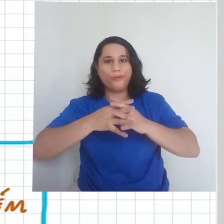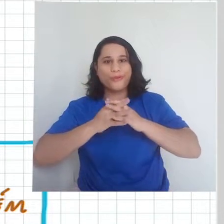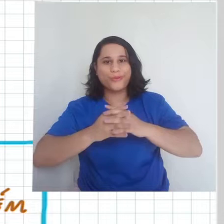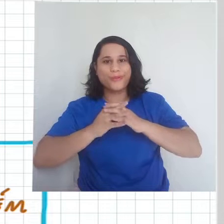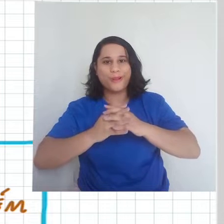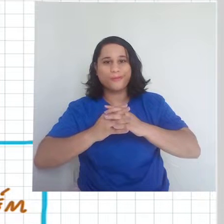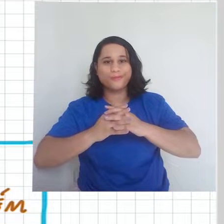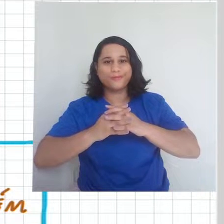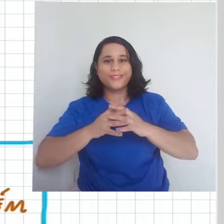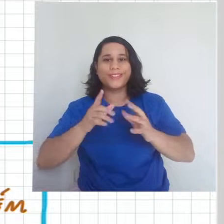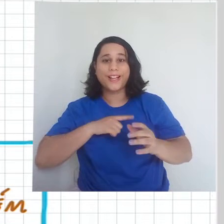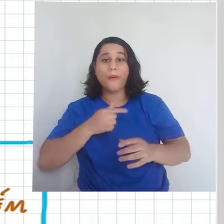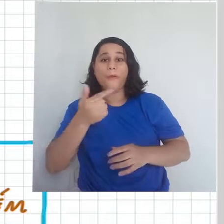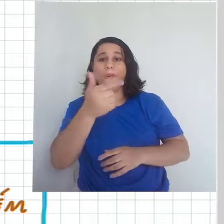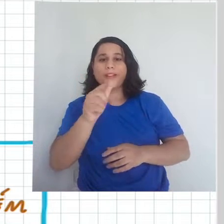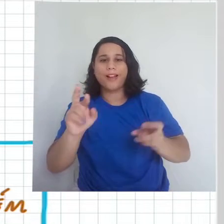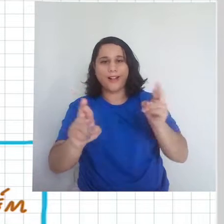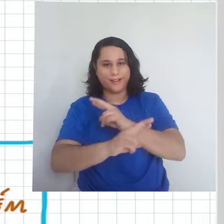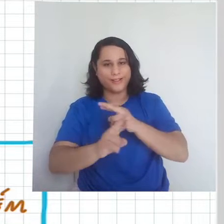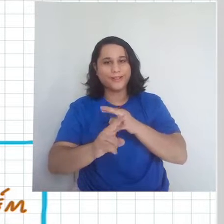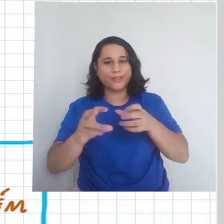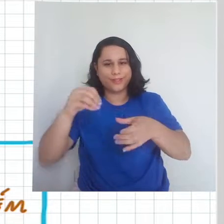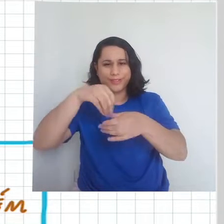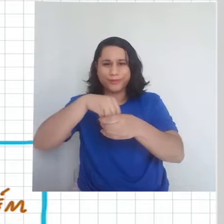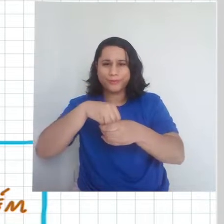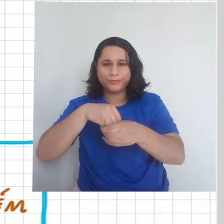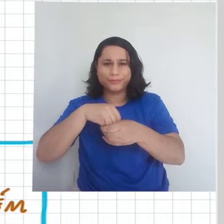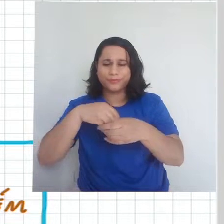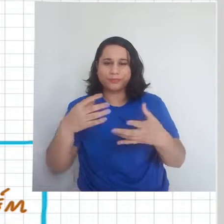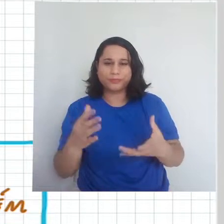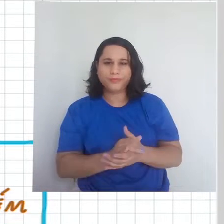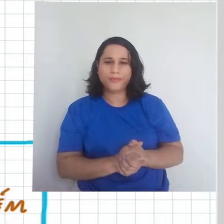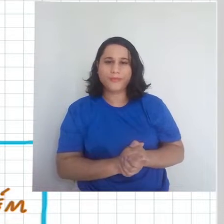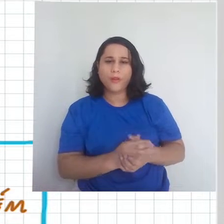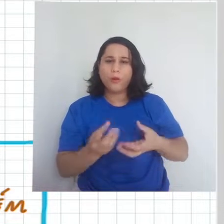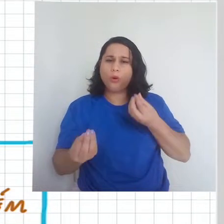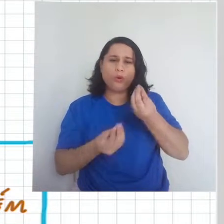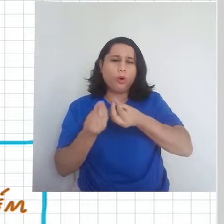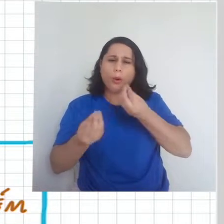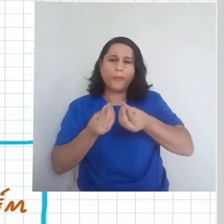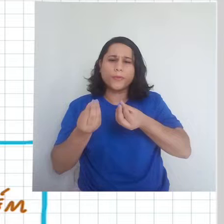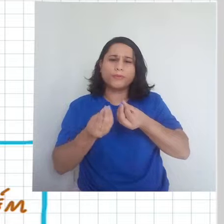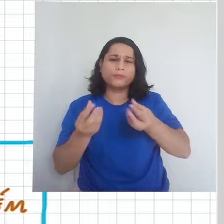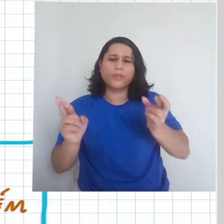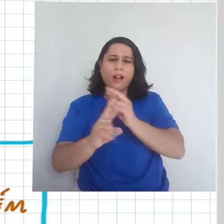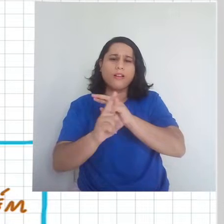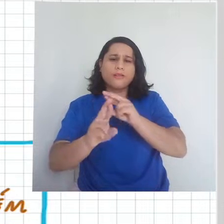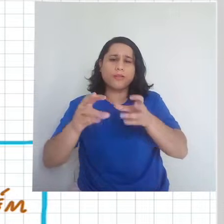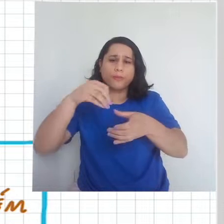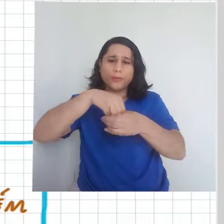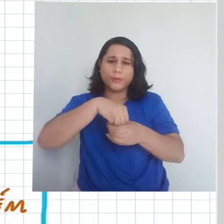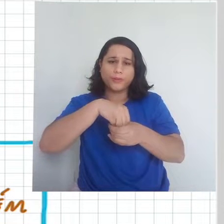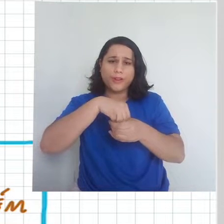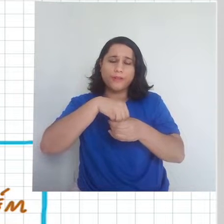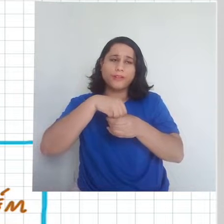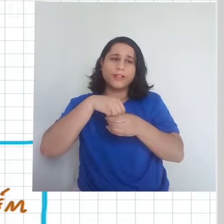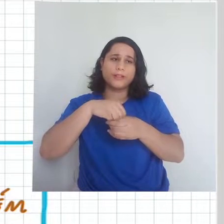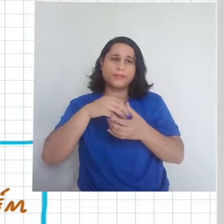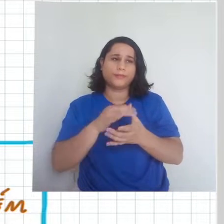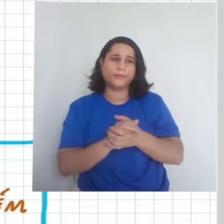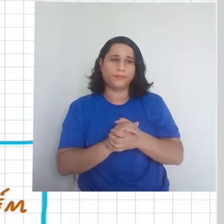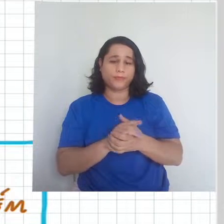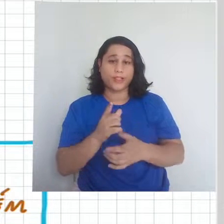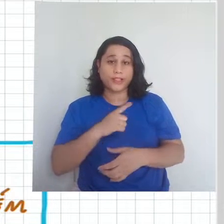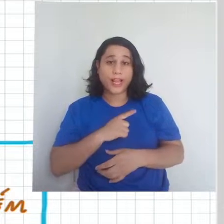de inclusão. Tudo bem? O que seria uma relação de inclusão? Uma relação de inclusão ela é estabelecida